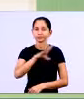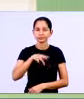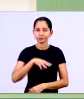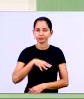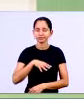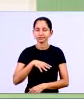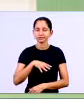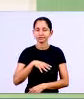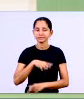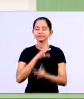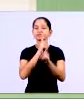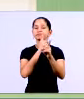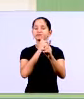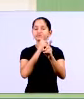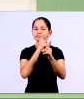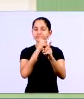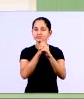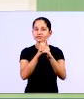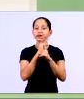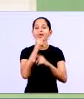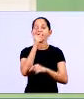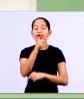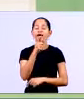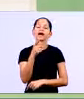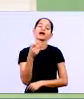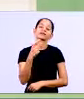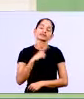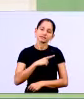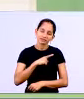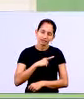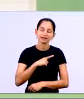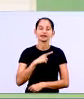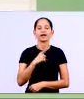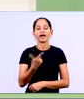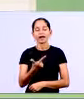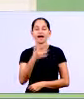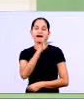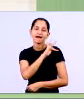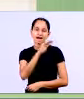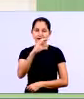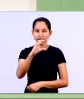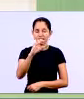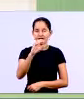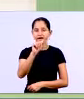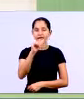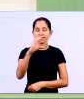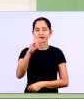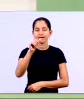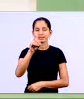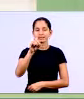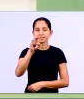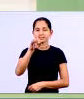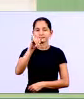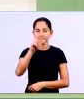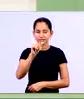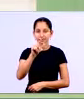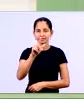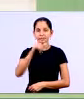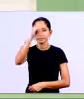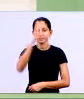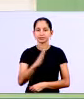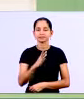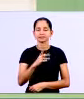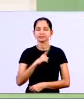encontramos isso? No site da Academia Brasileira de Letras. Se vocês tiverem dúvida, por exemplo,